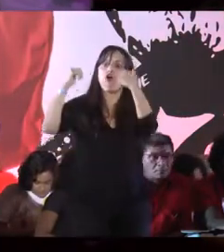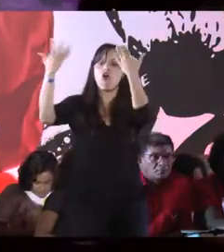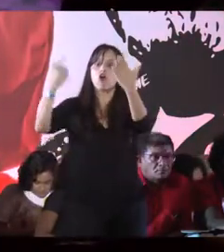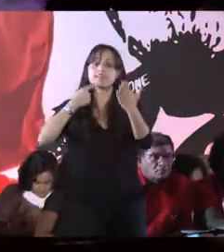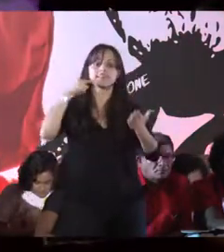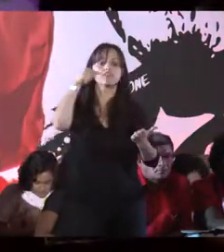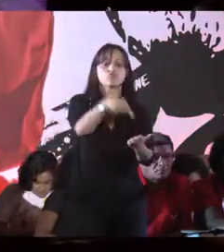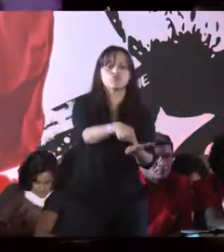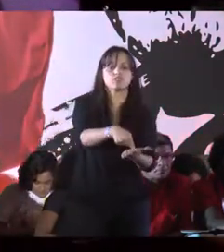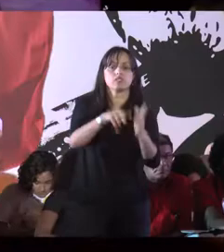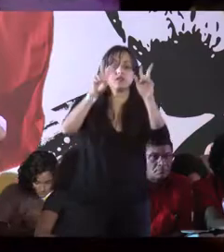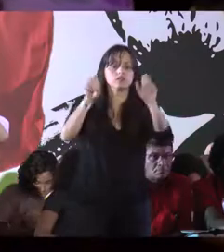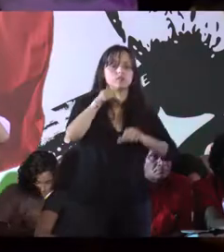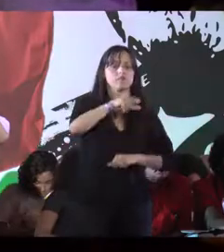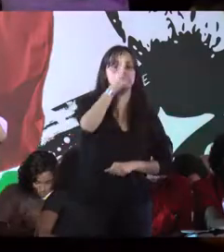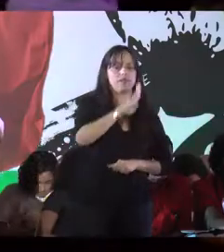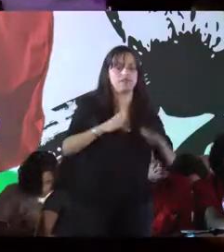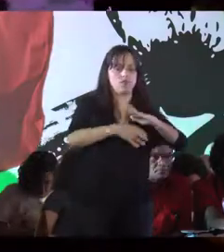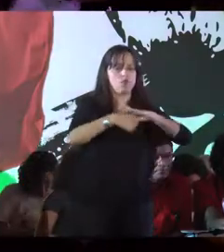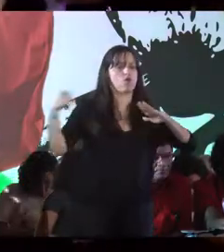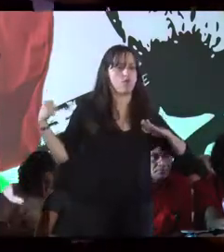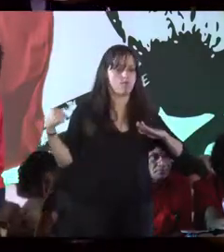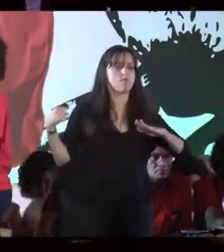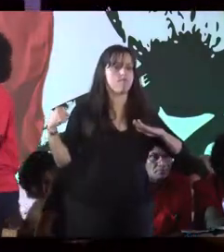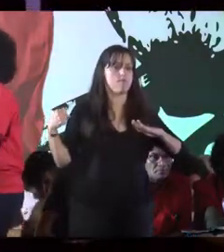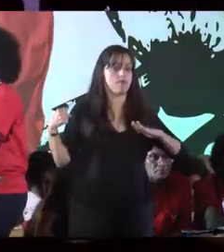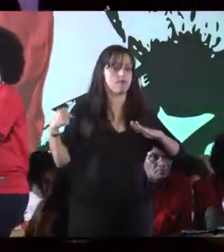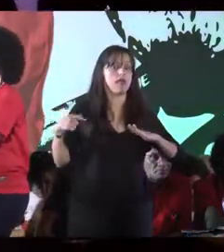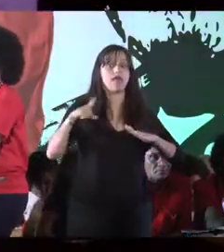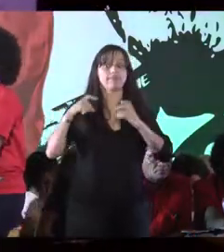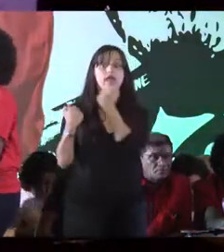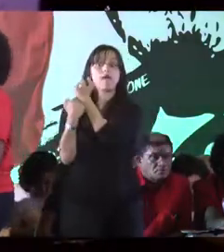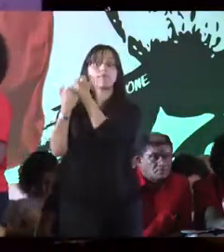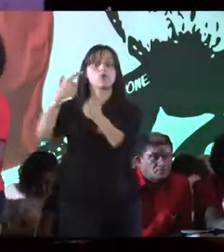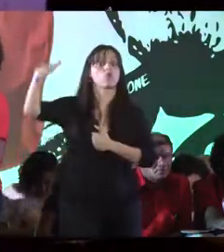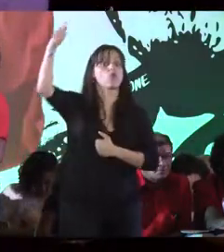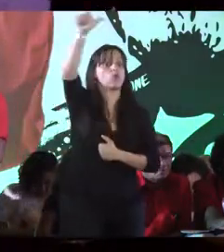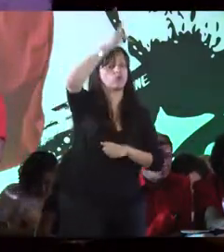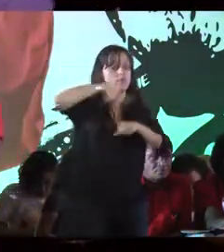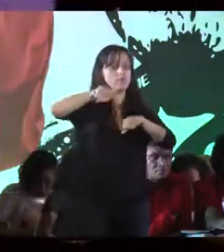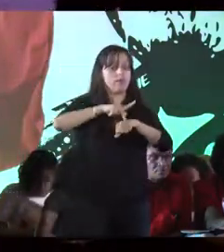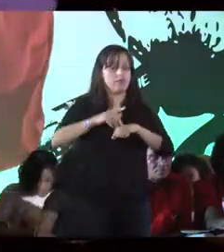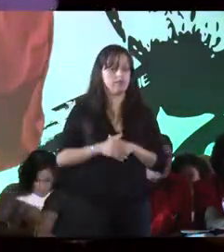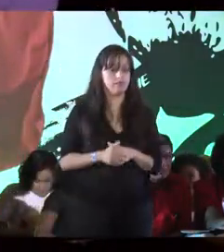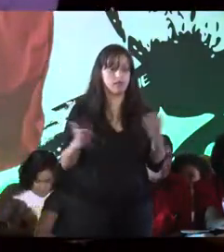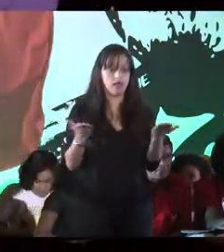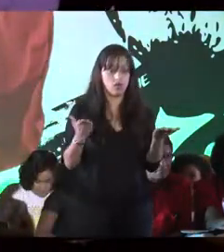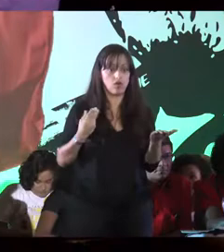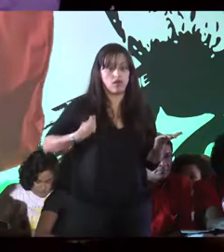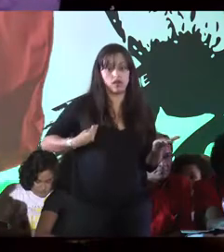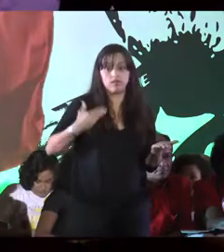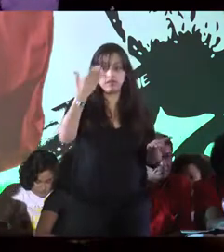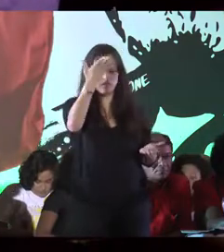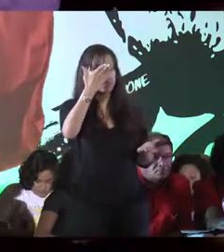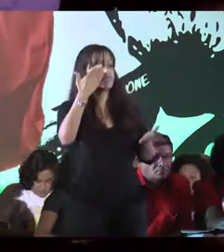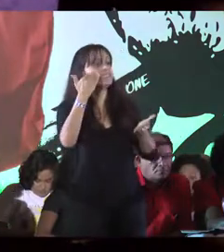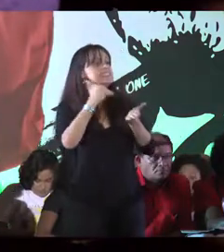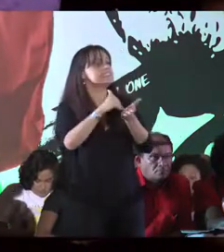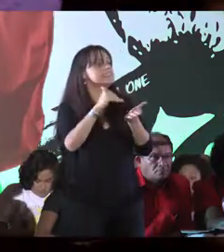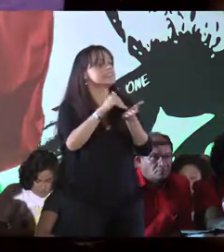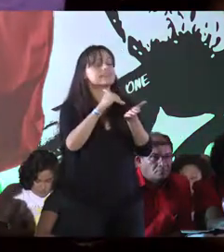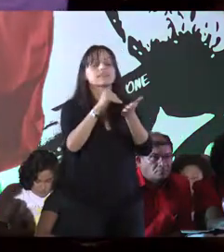que está acontecendo aqui em nosso país. Isso tem um peso grande de uma companheira que está aqui com a gente, está na plateia, nossa secretária de